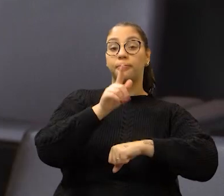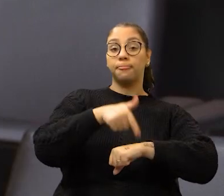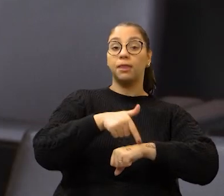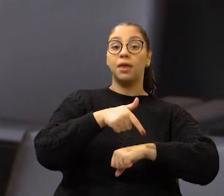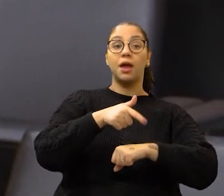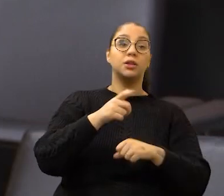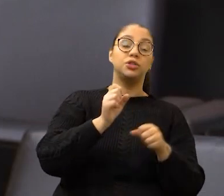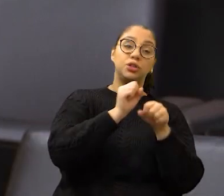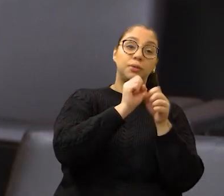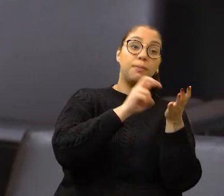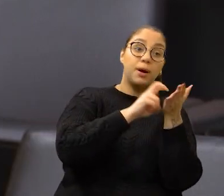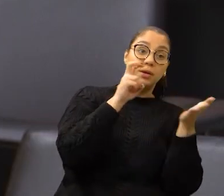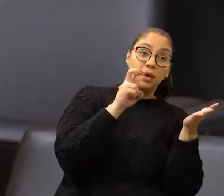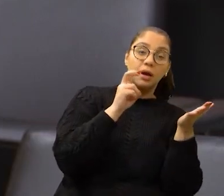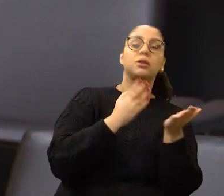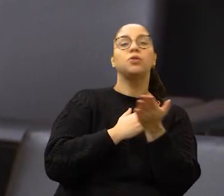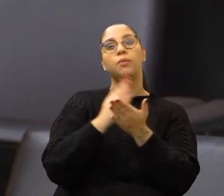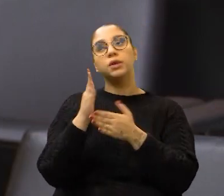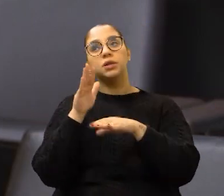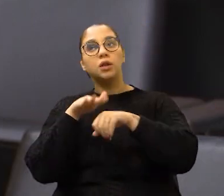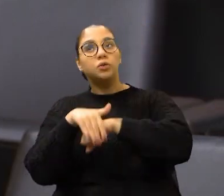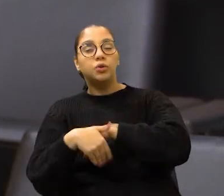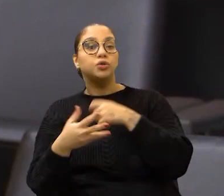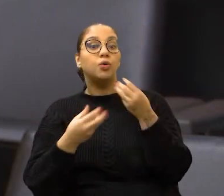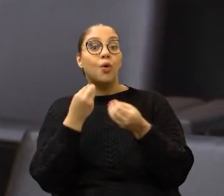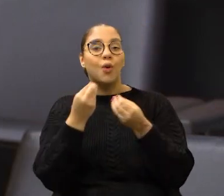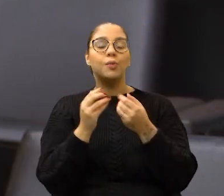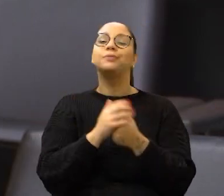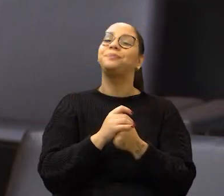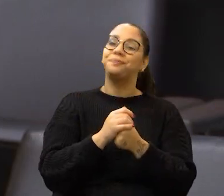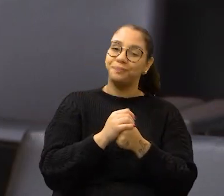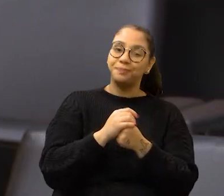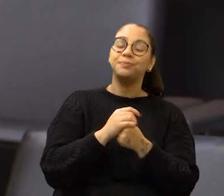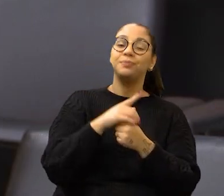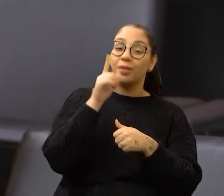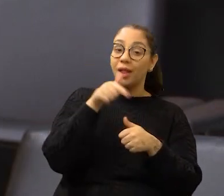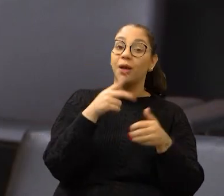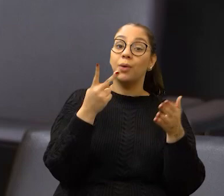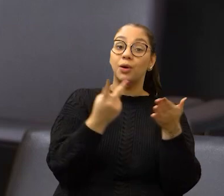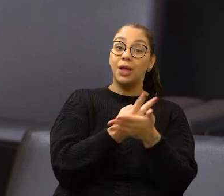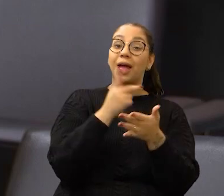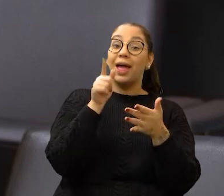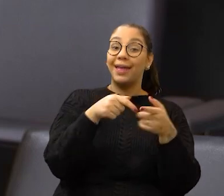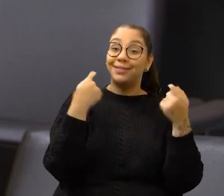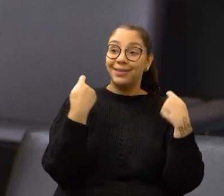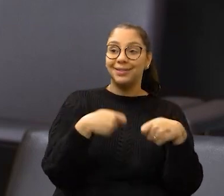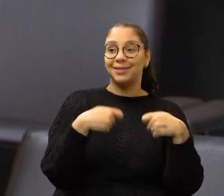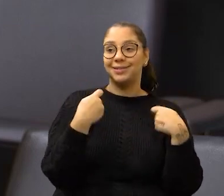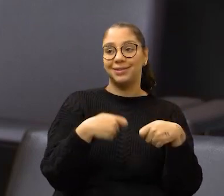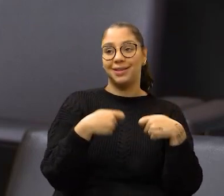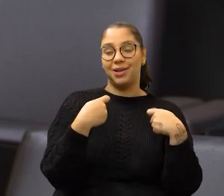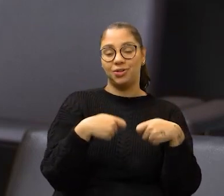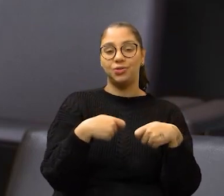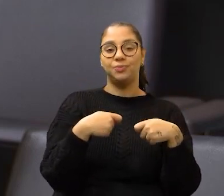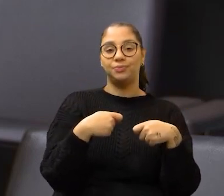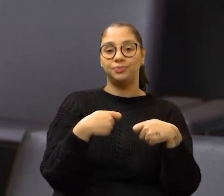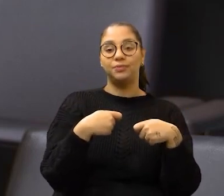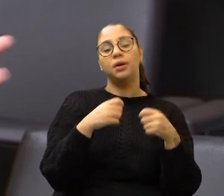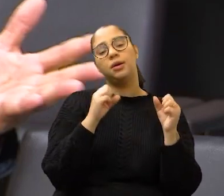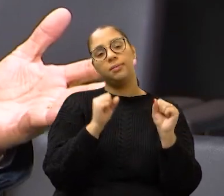turno vespertino, por exemplo, e ir para a parte noturna. Então, é uma situação de